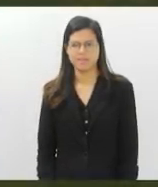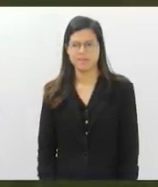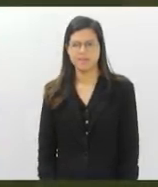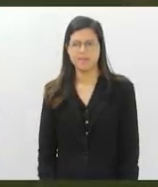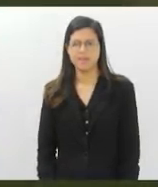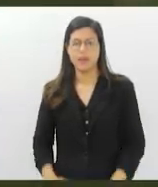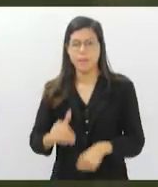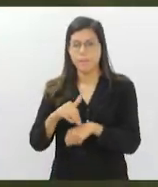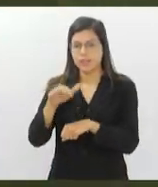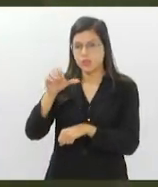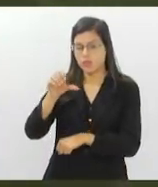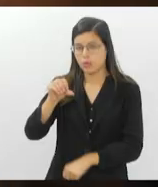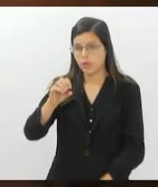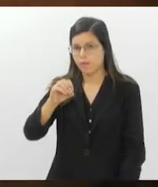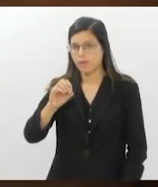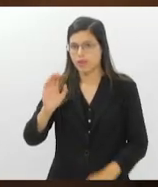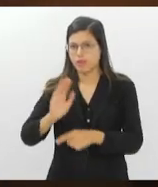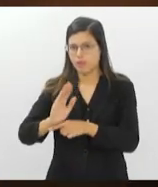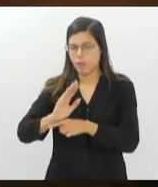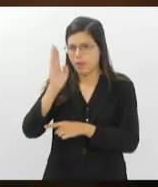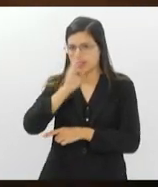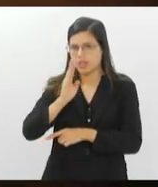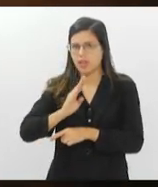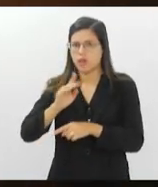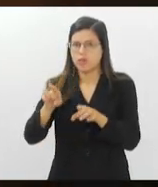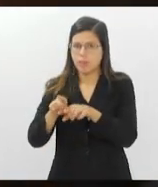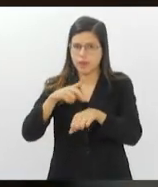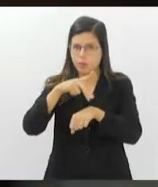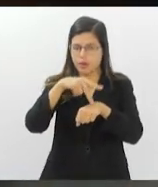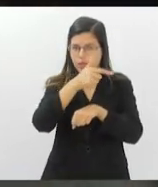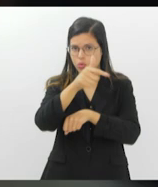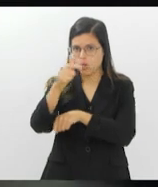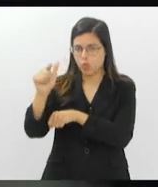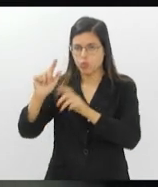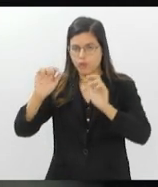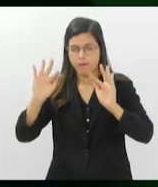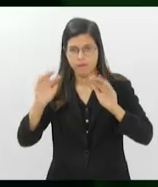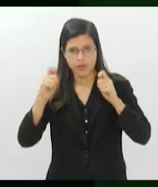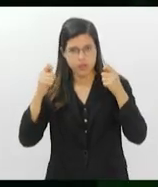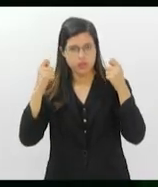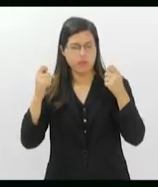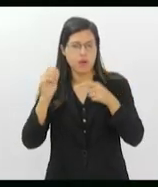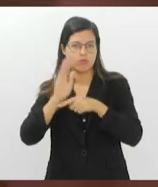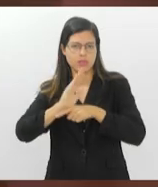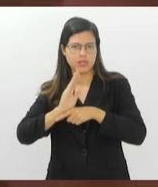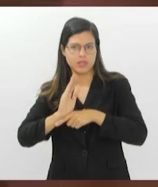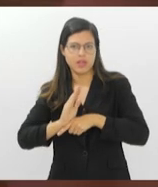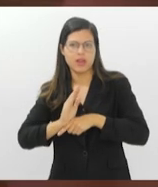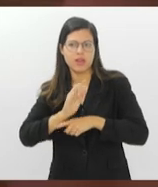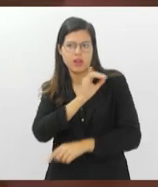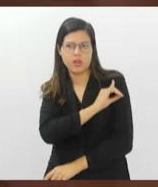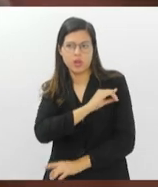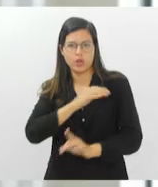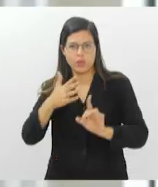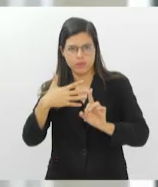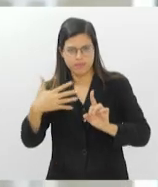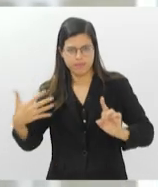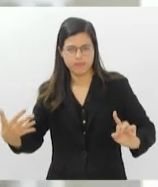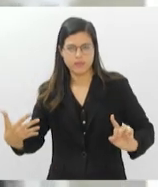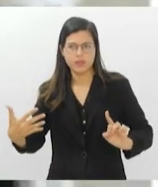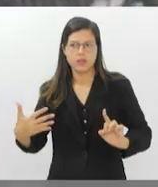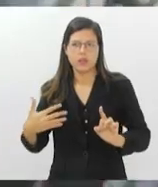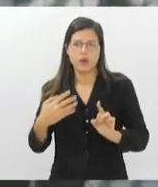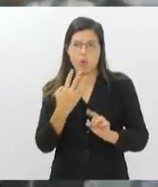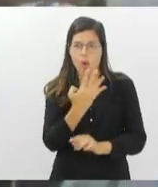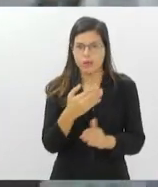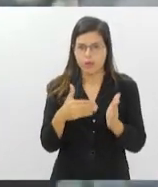de 90 filmes brasileiros e internacionais vão ser exibidos no Festival Internacional de Cinema Rio LGBTQIA+, de 4